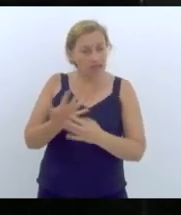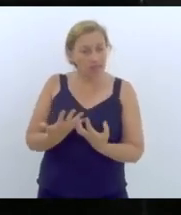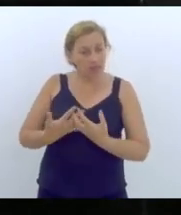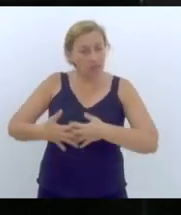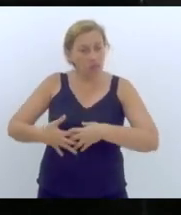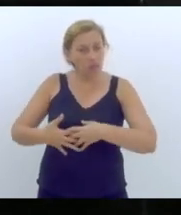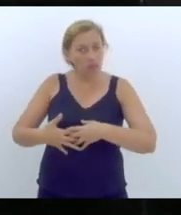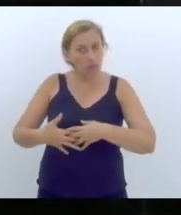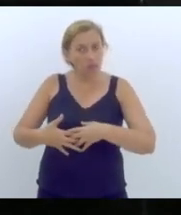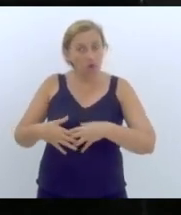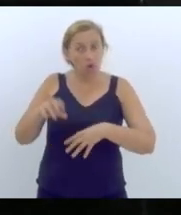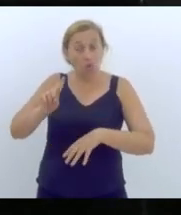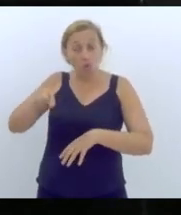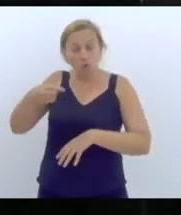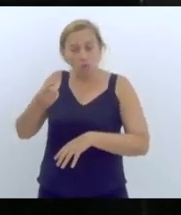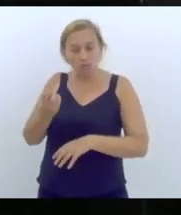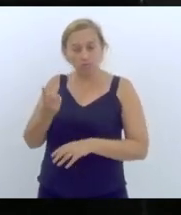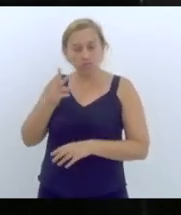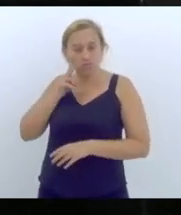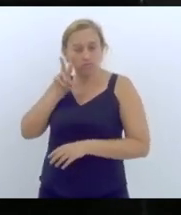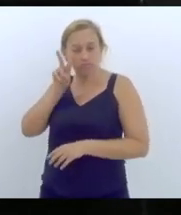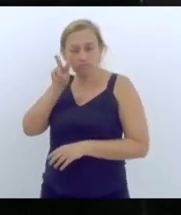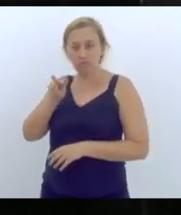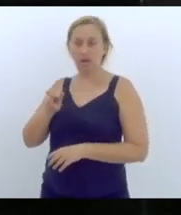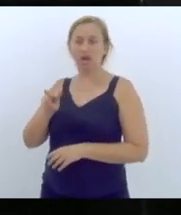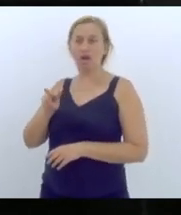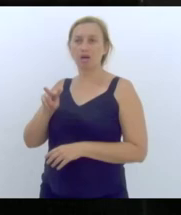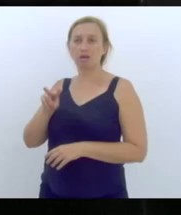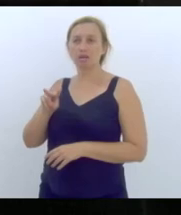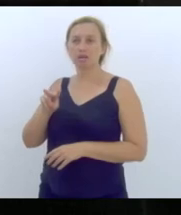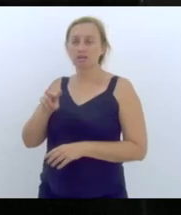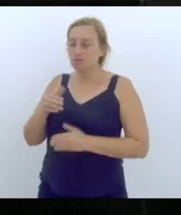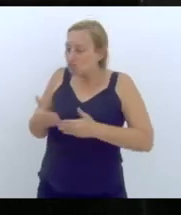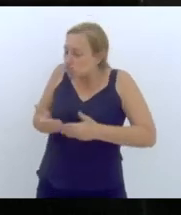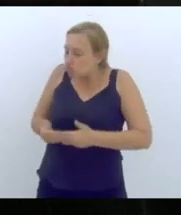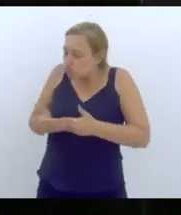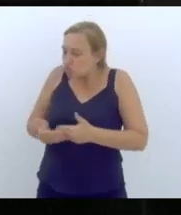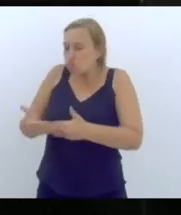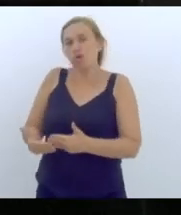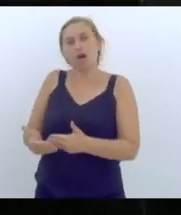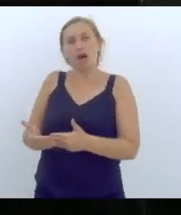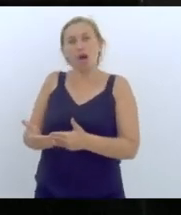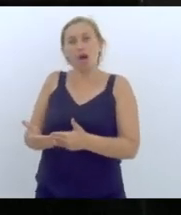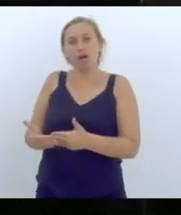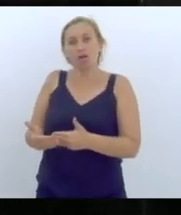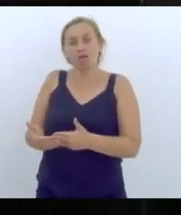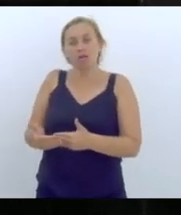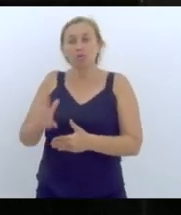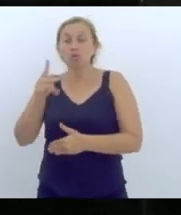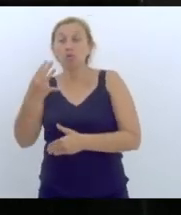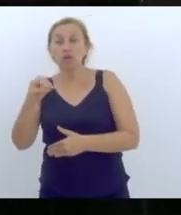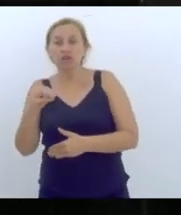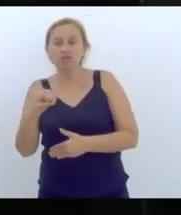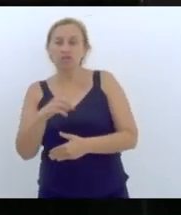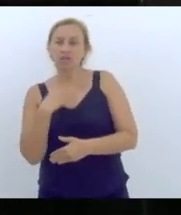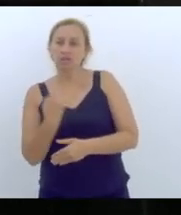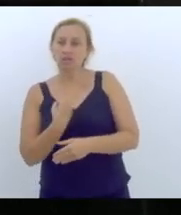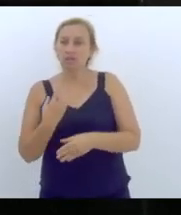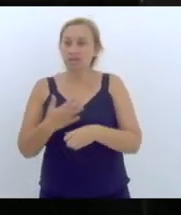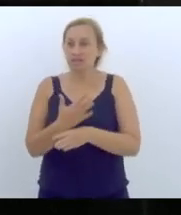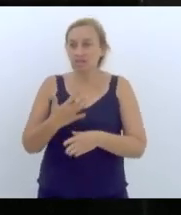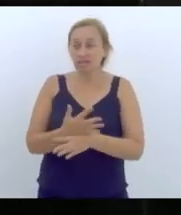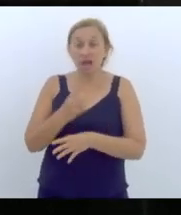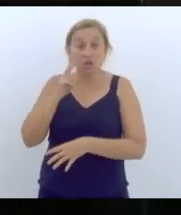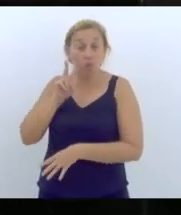Petrópolis com outro olhar, com um olhar de avançar, como diz o hino da nossa cidade, com